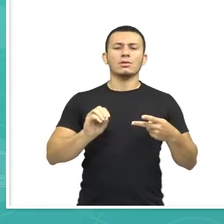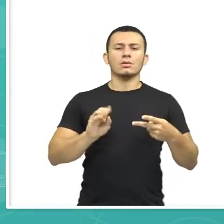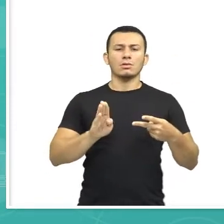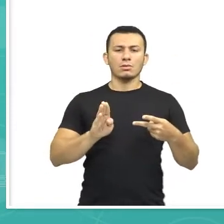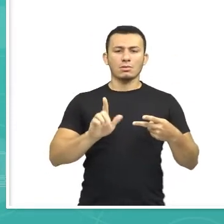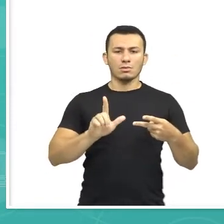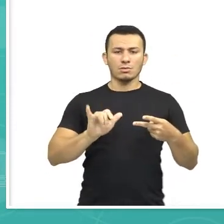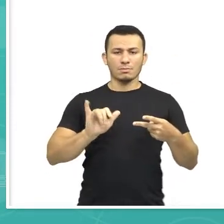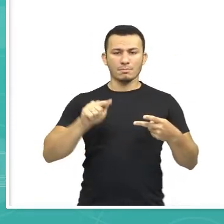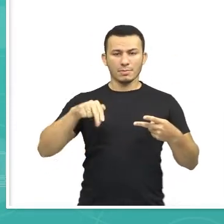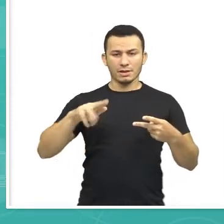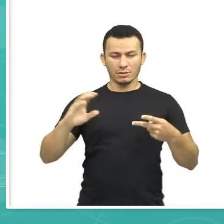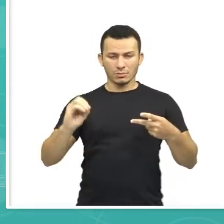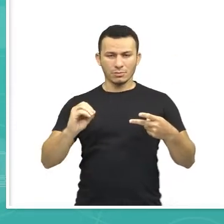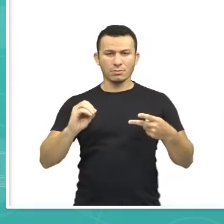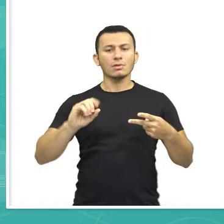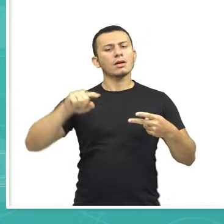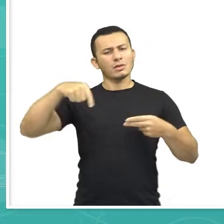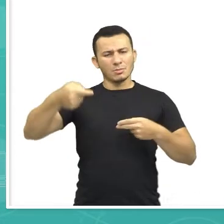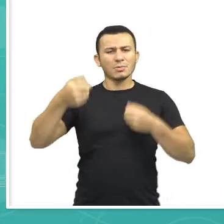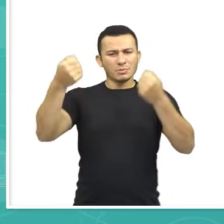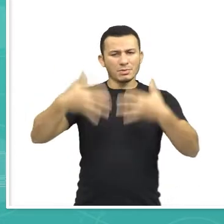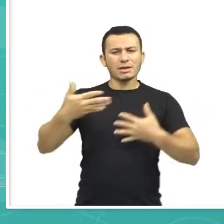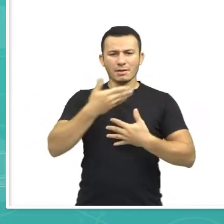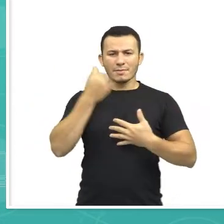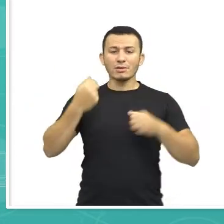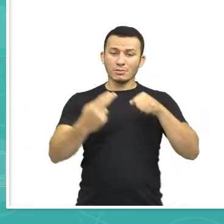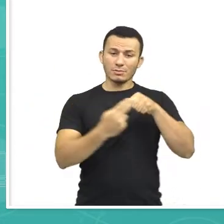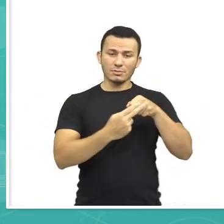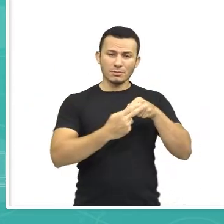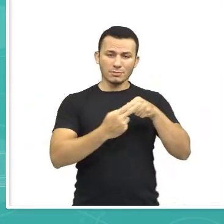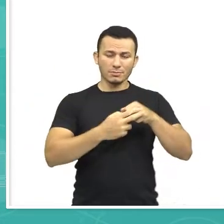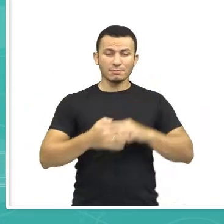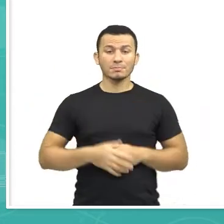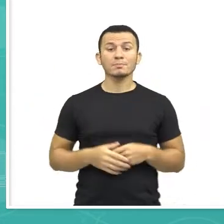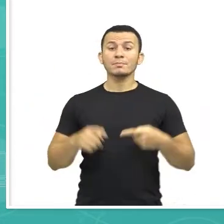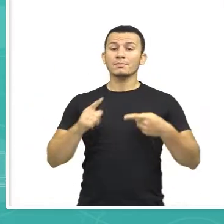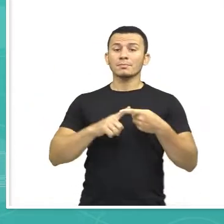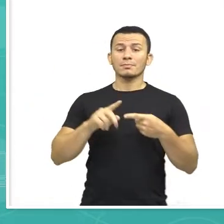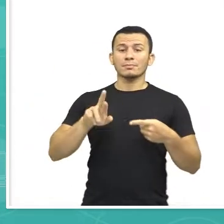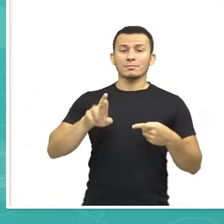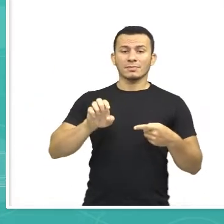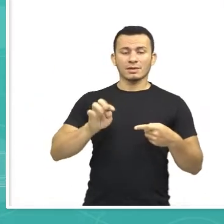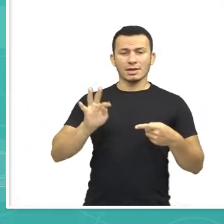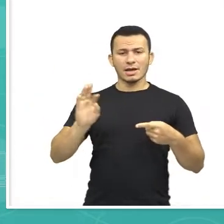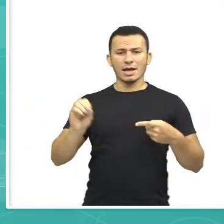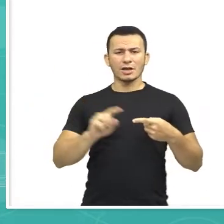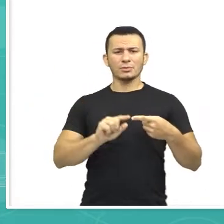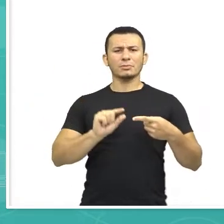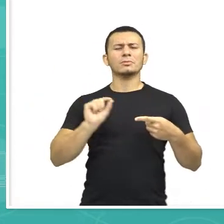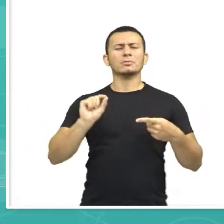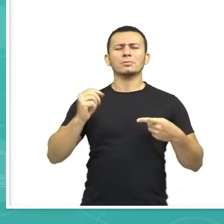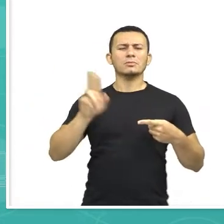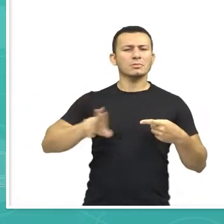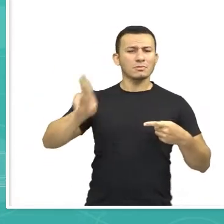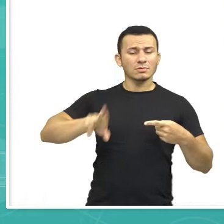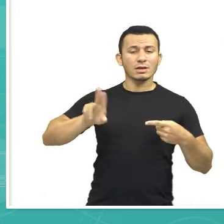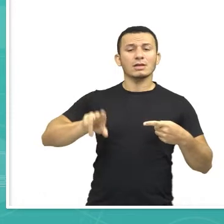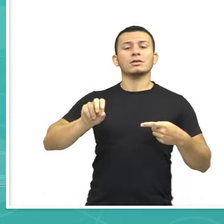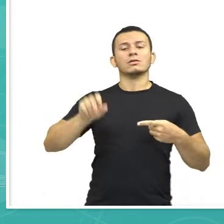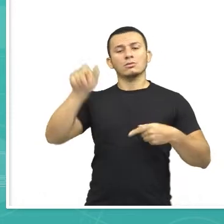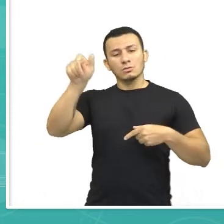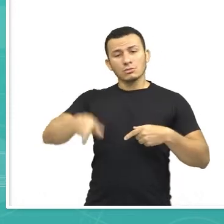pouco mais sobre os pronomes pessoais oblíquos. Os pronomes pessoais do caso reto são aqueles que eles vão funcionar como